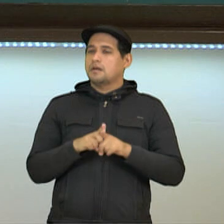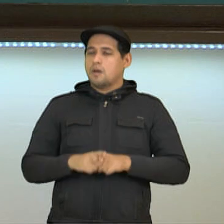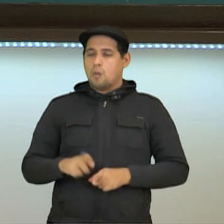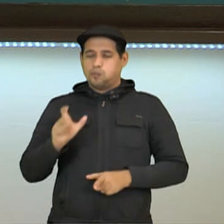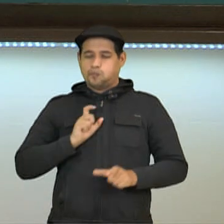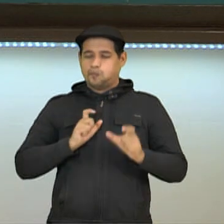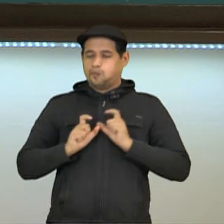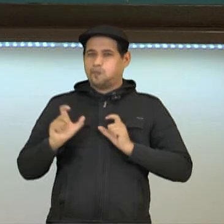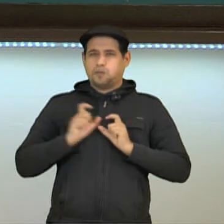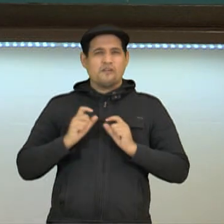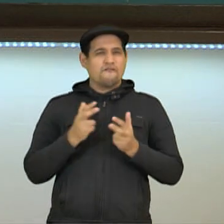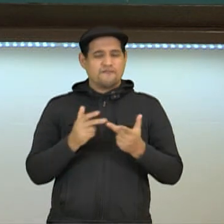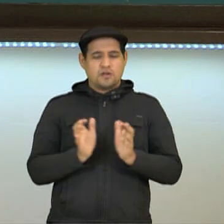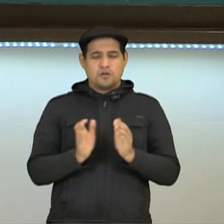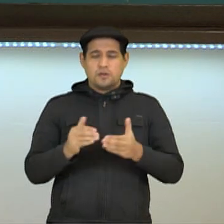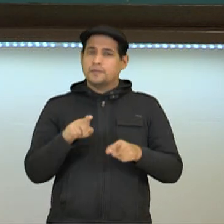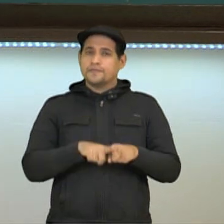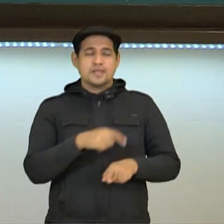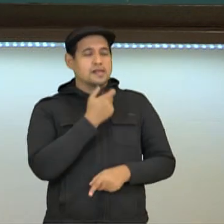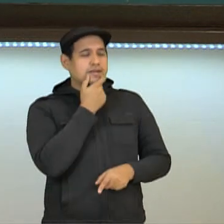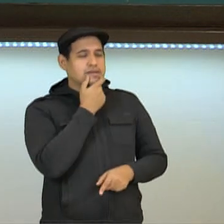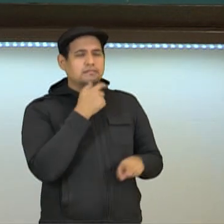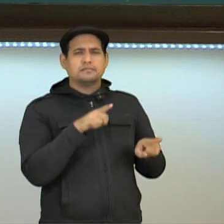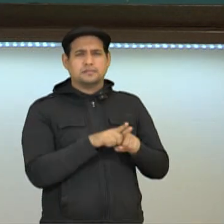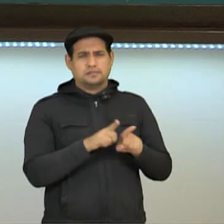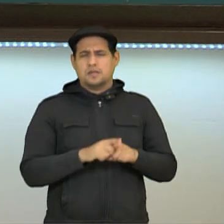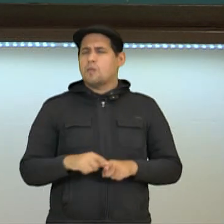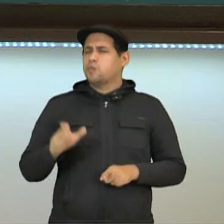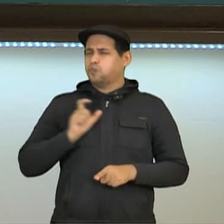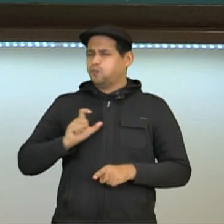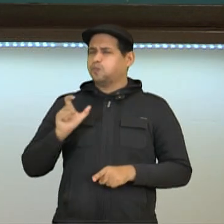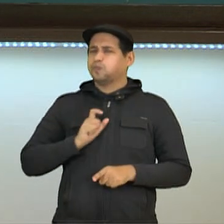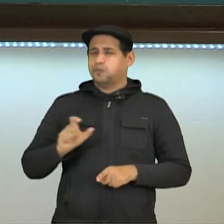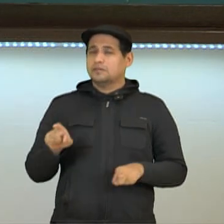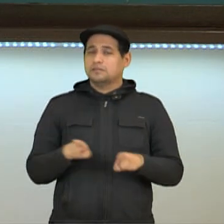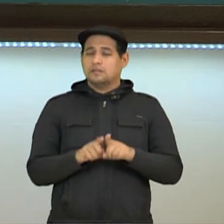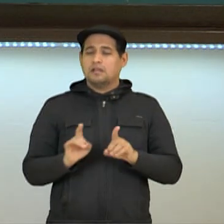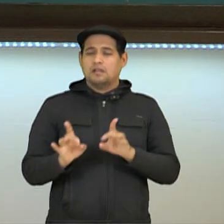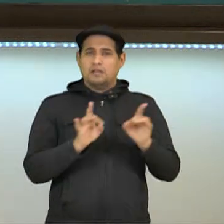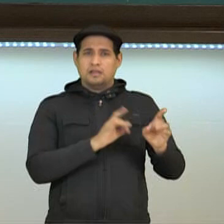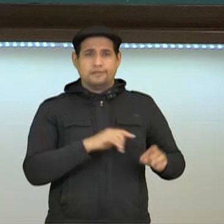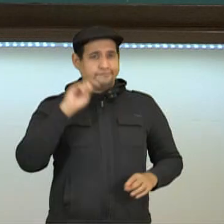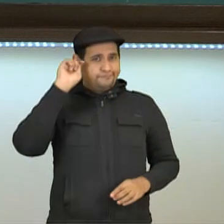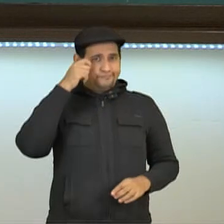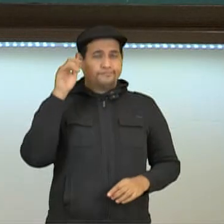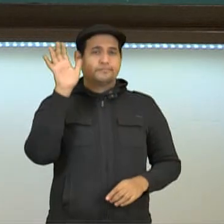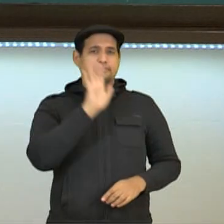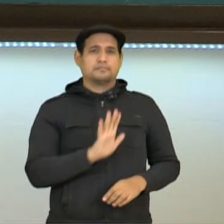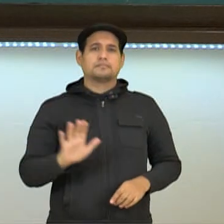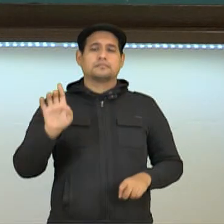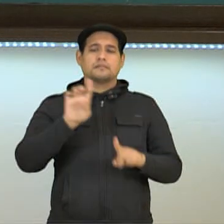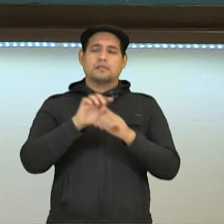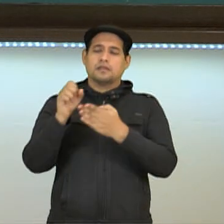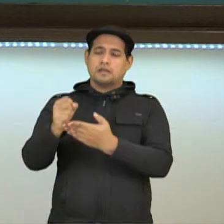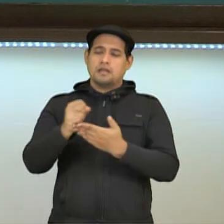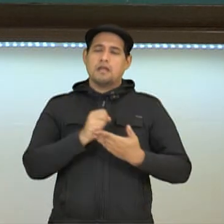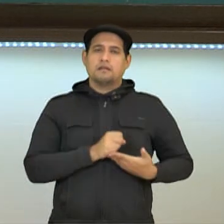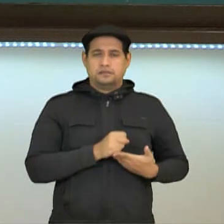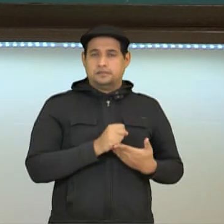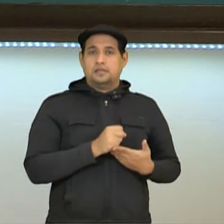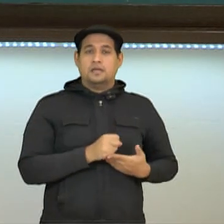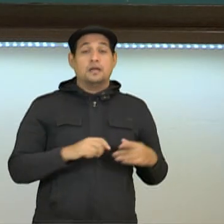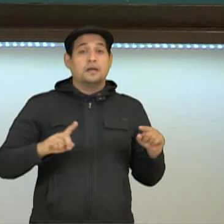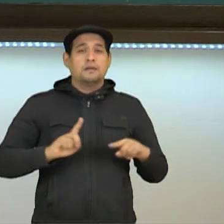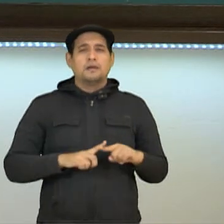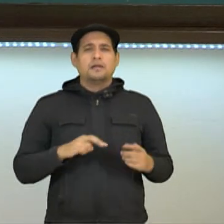né? Muitas monarquias, a Inglaterra principalmente, lucrou muito com o comércio dos negros, né, trazidos da África.